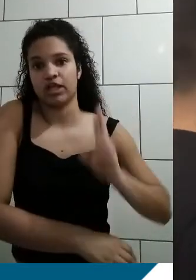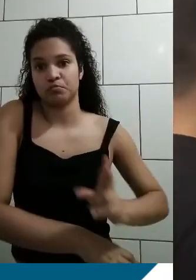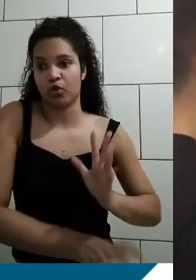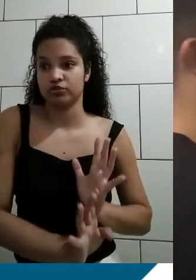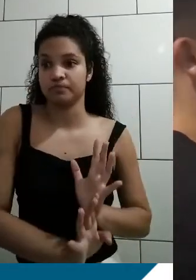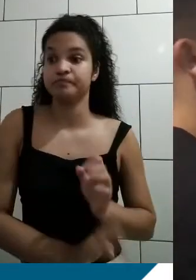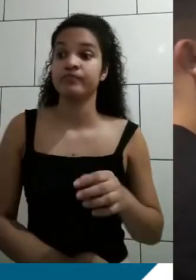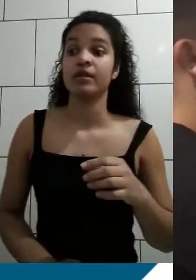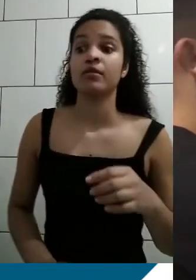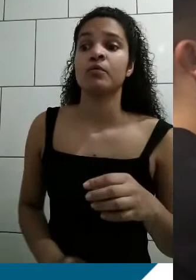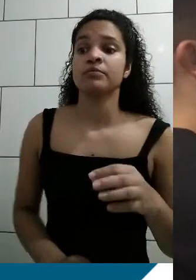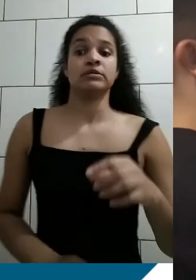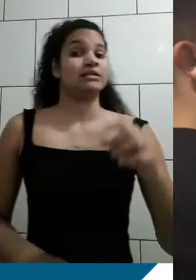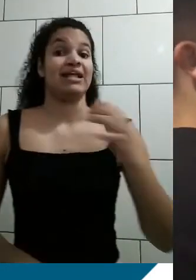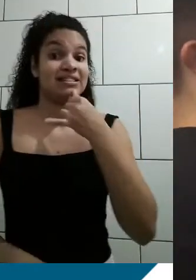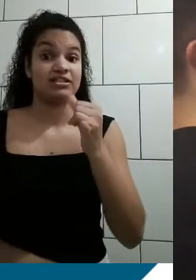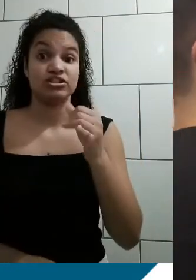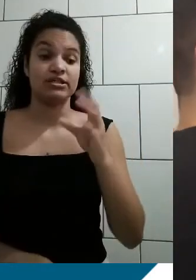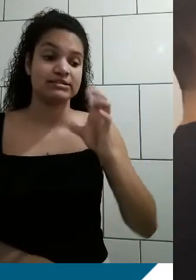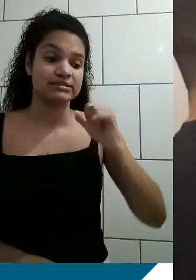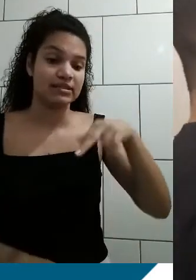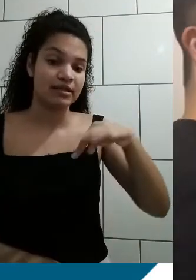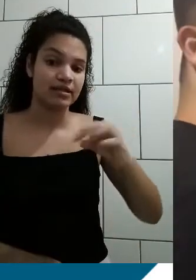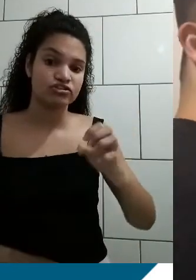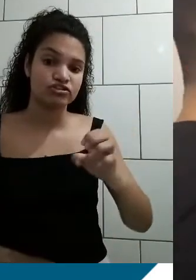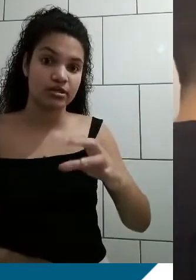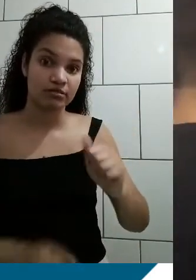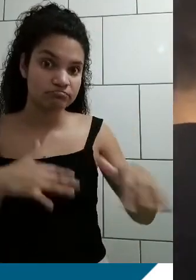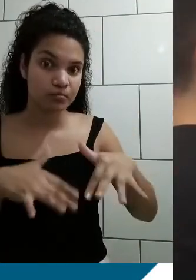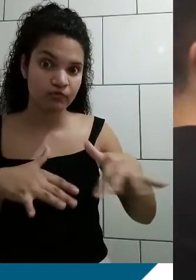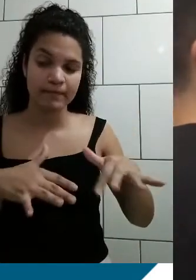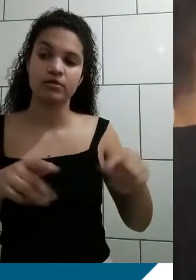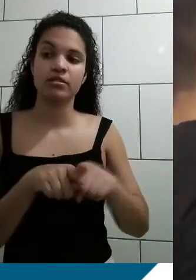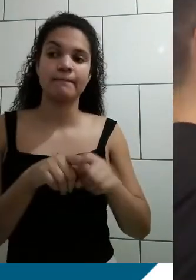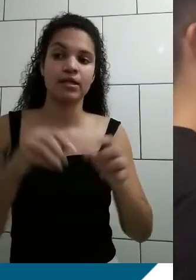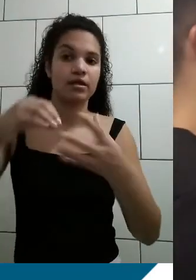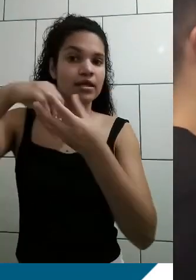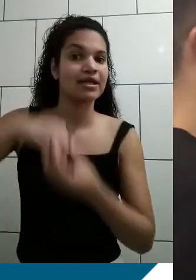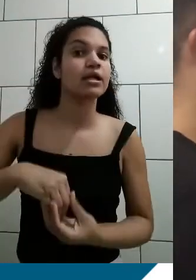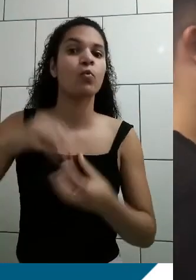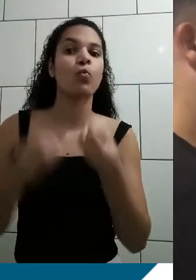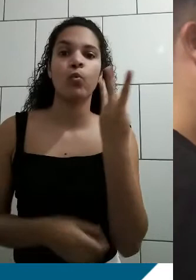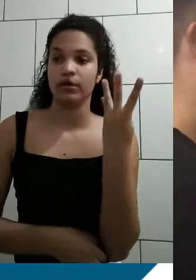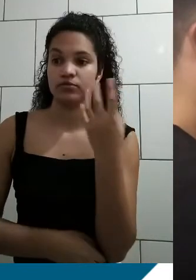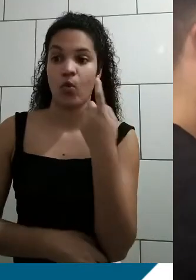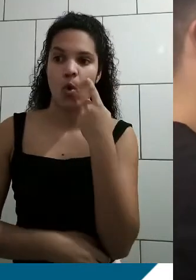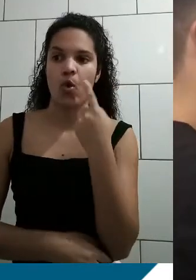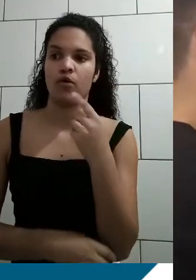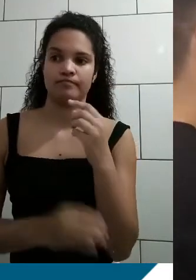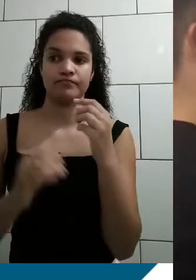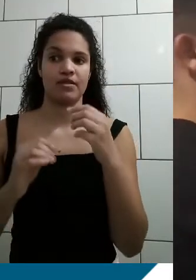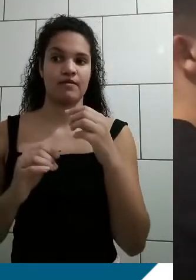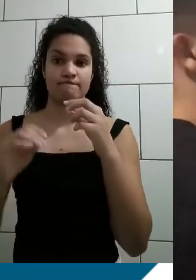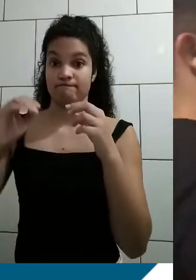gravitacional. Então o que nós temos? No ponto de partida ele sai com velocidade nula, tá? ou seja, com velocidade igual a zero, e